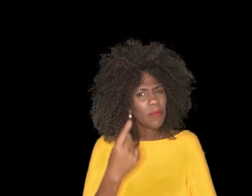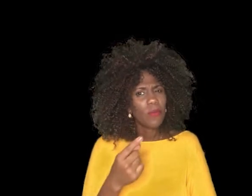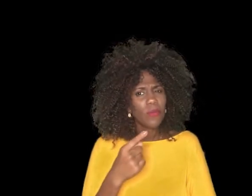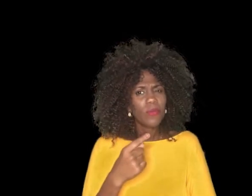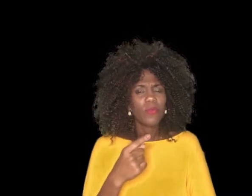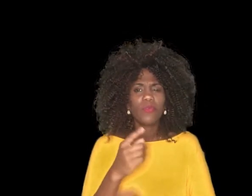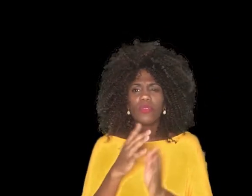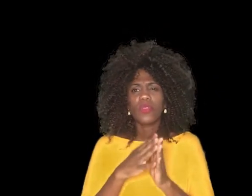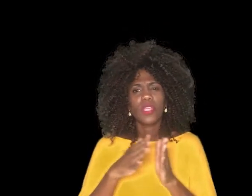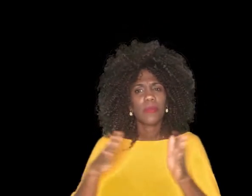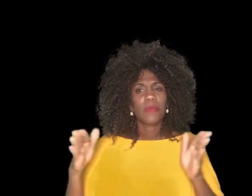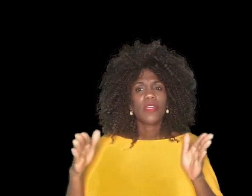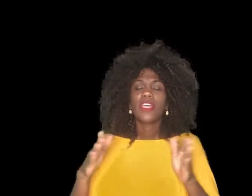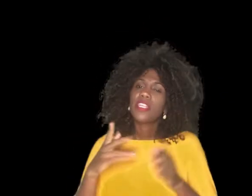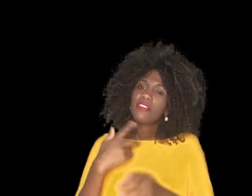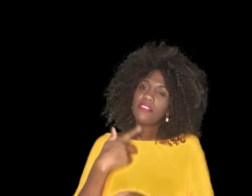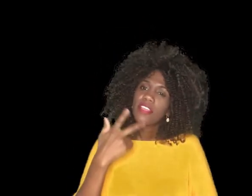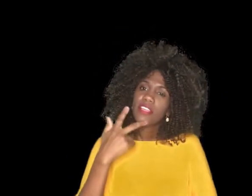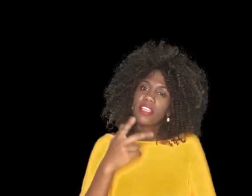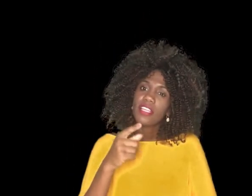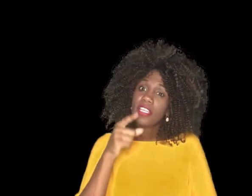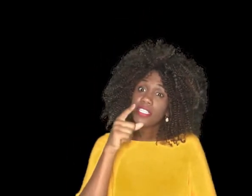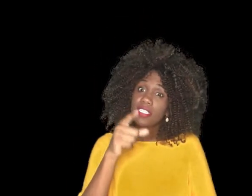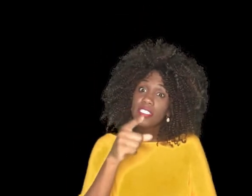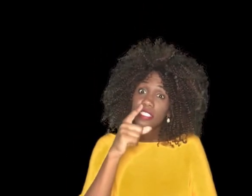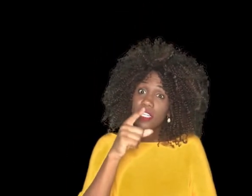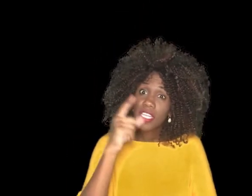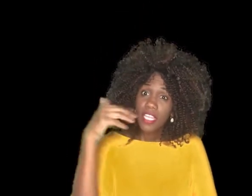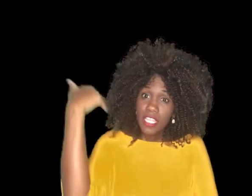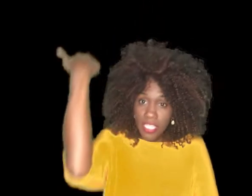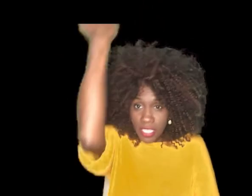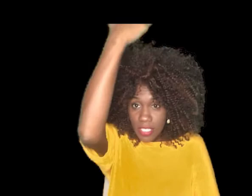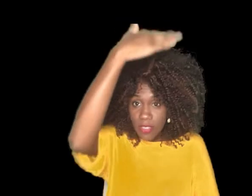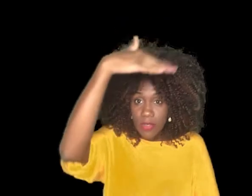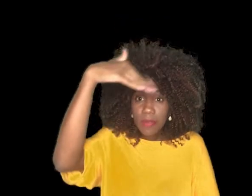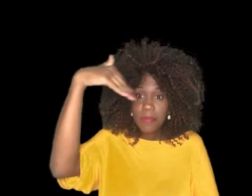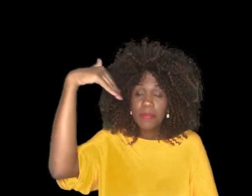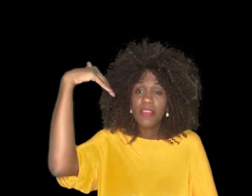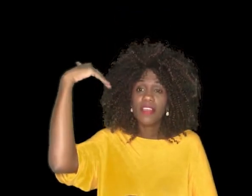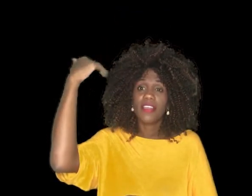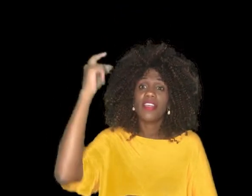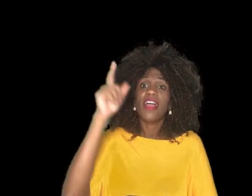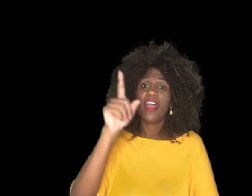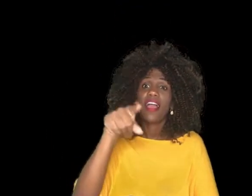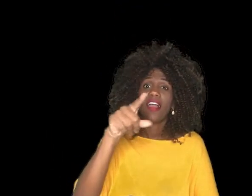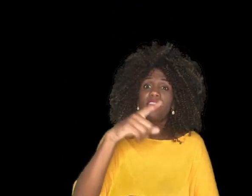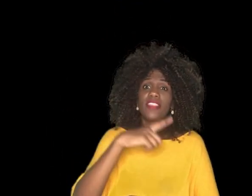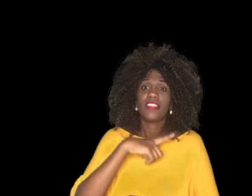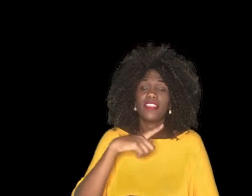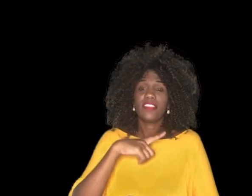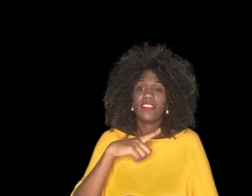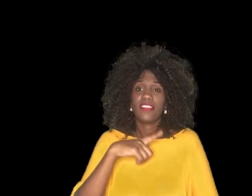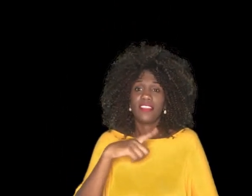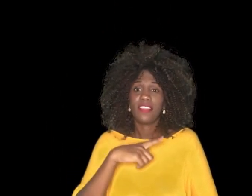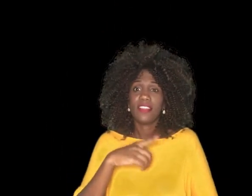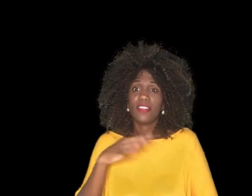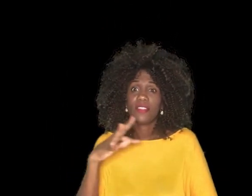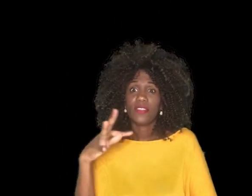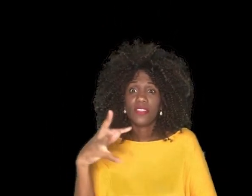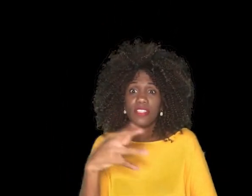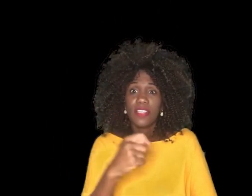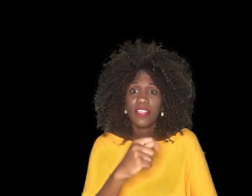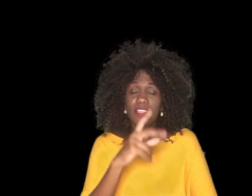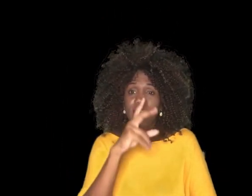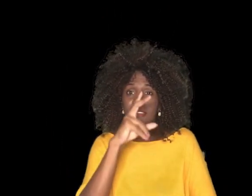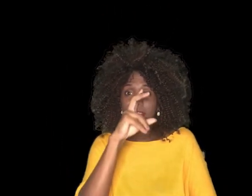tempo, ele fala, dentro daquele turbante dos filhos de Gandhi, é o que há, toda a força da